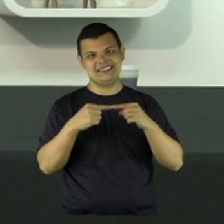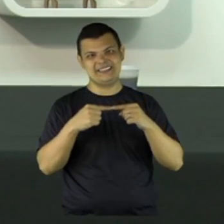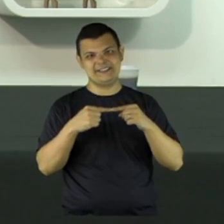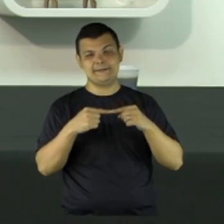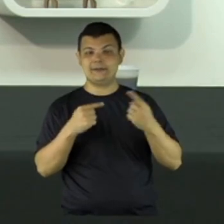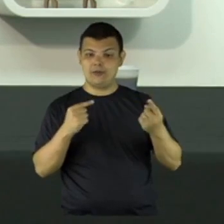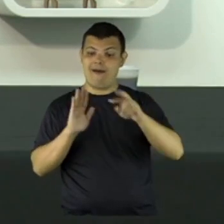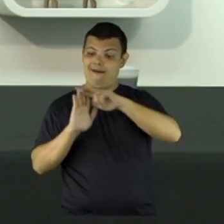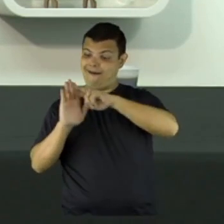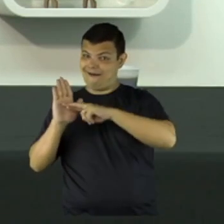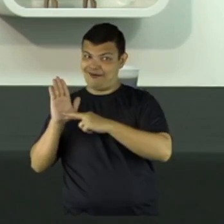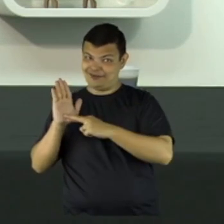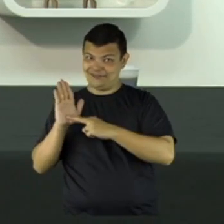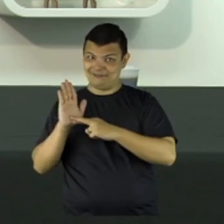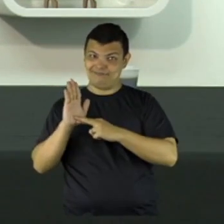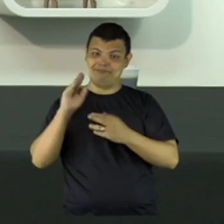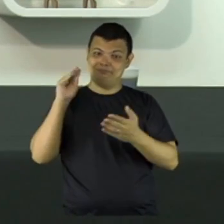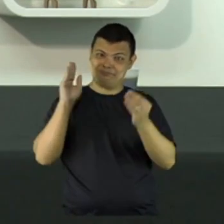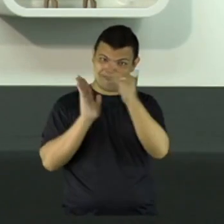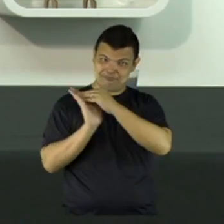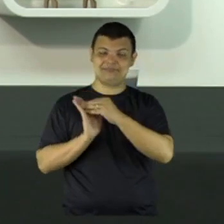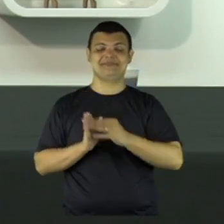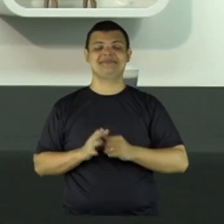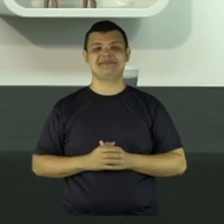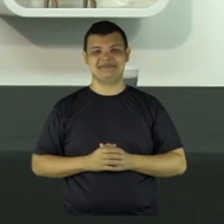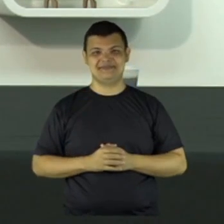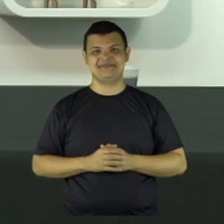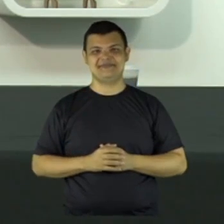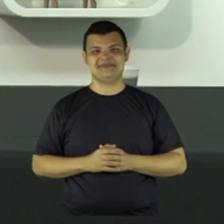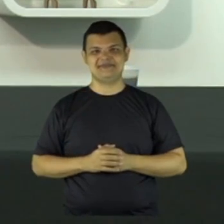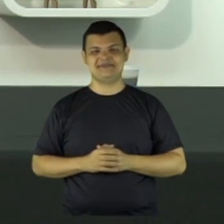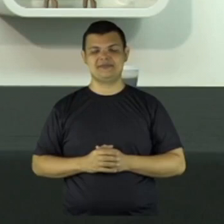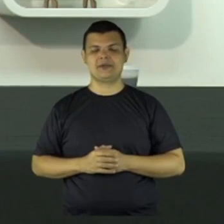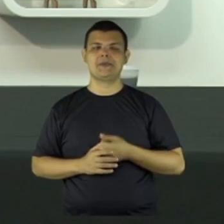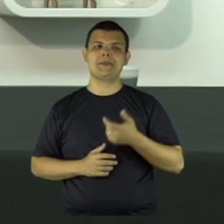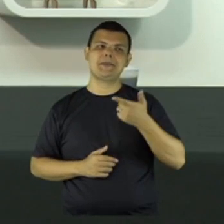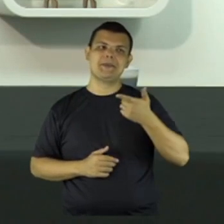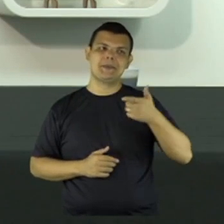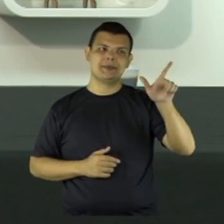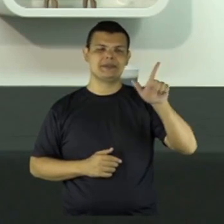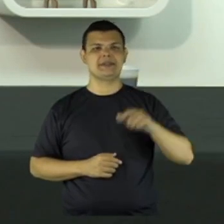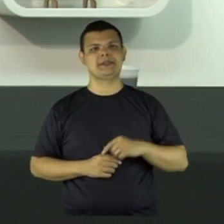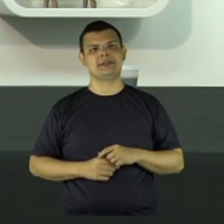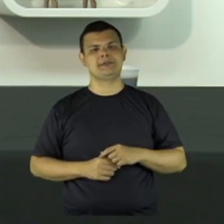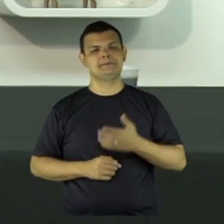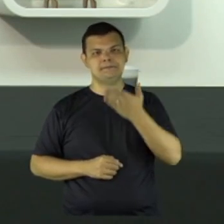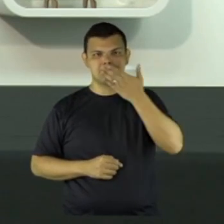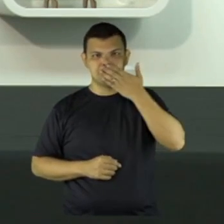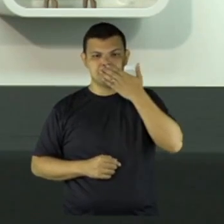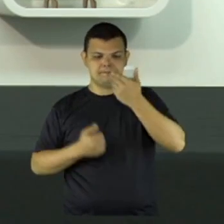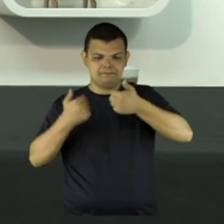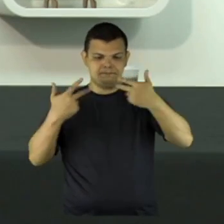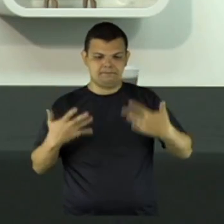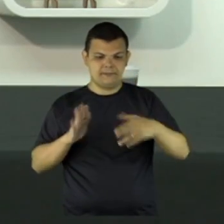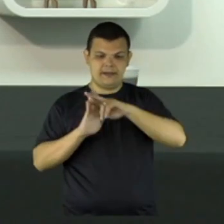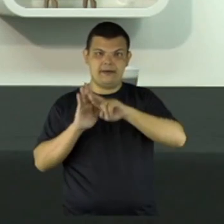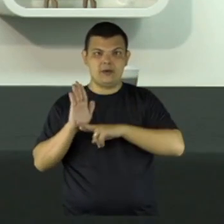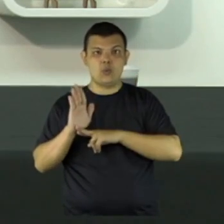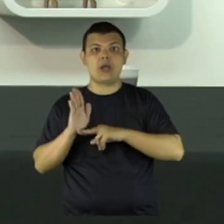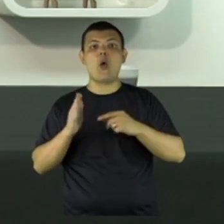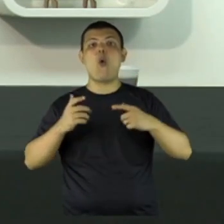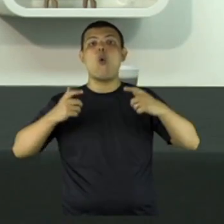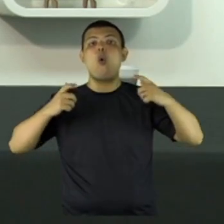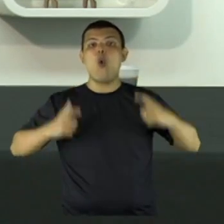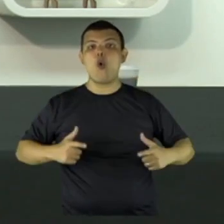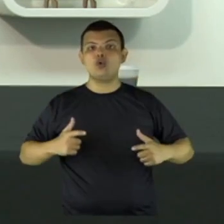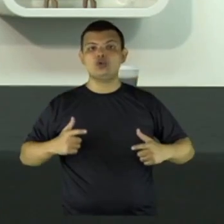que é definido pela regra, correto? Outra coisa que as regras vão definir são as áreas de